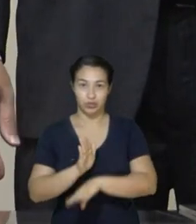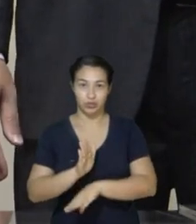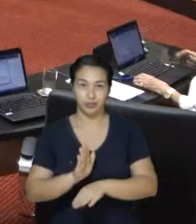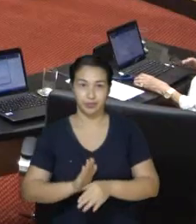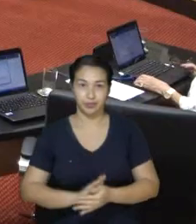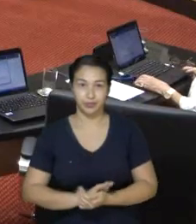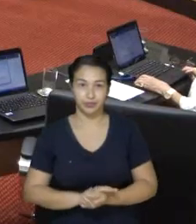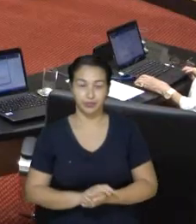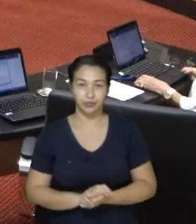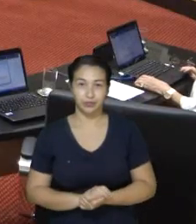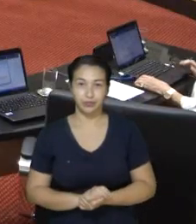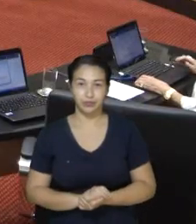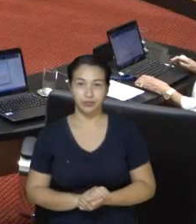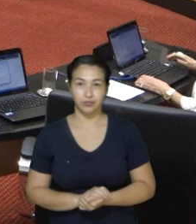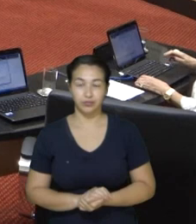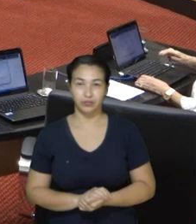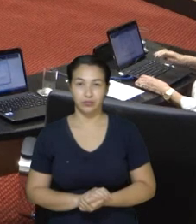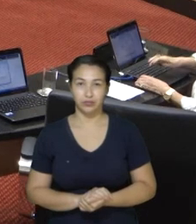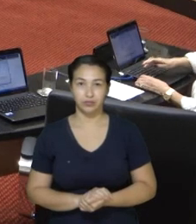veto.